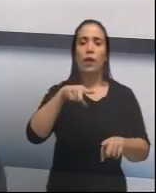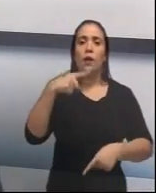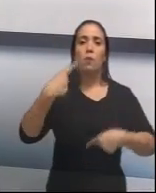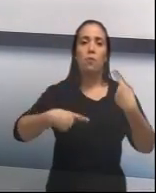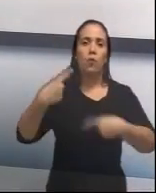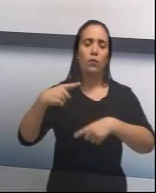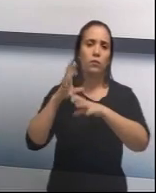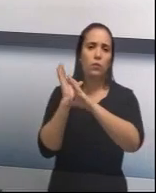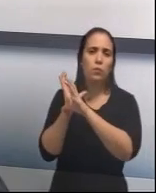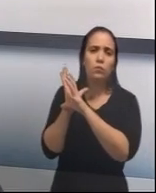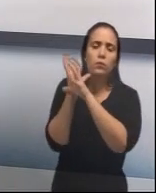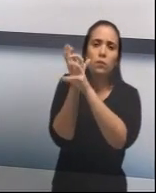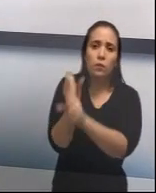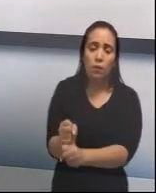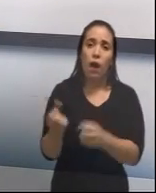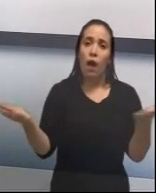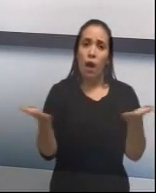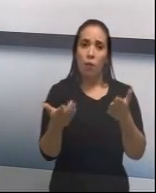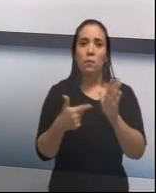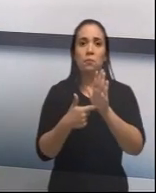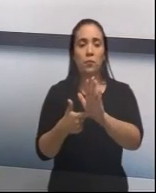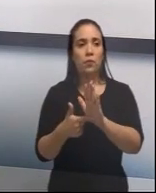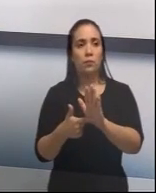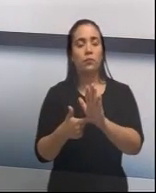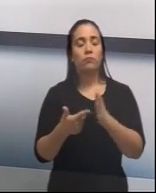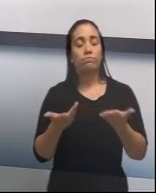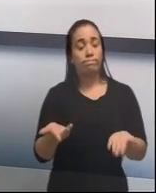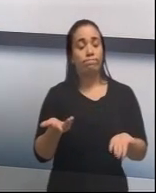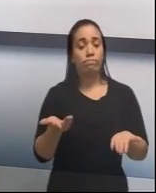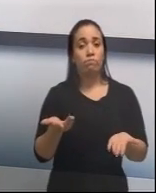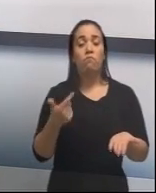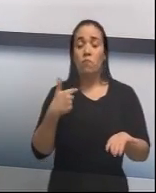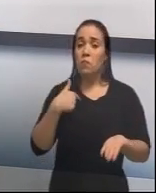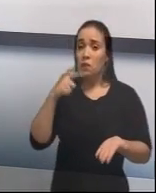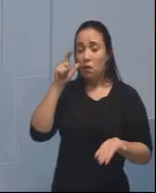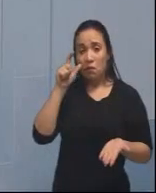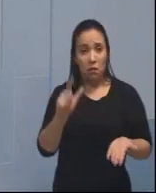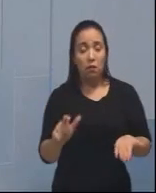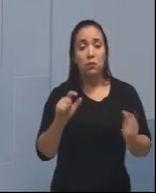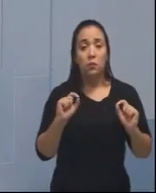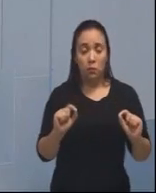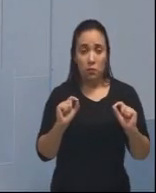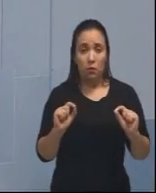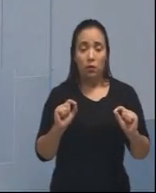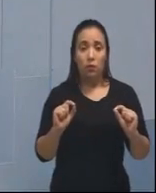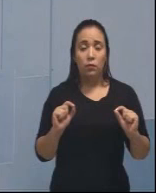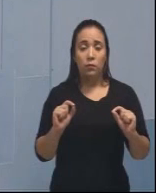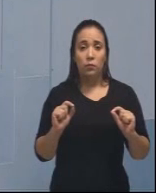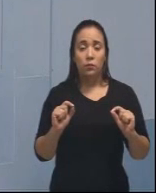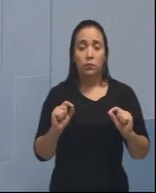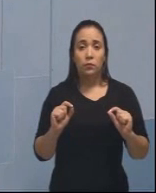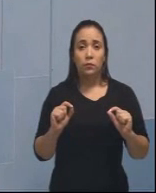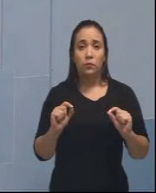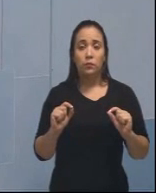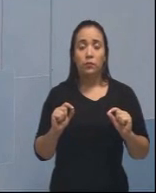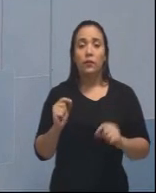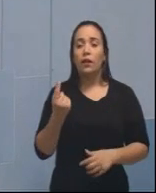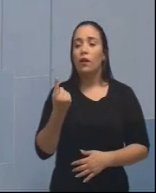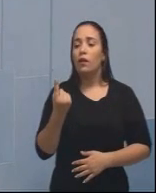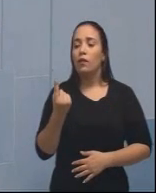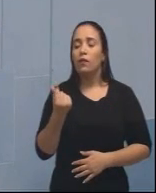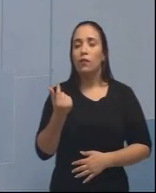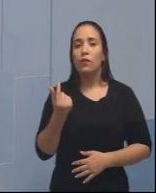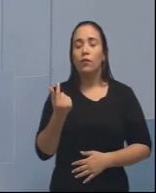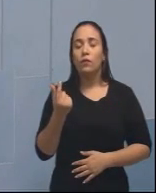sem corrupção, e está aí para ser avaliado. Mas eu achei interessante que qual foi o valor simbólico